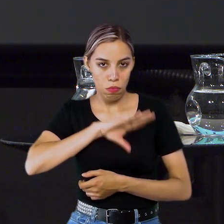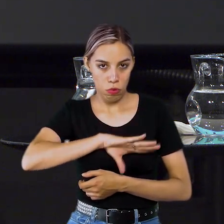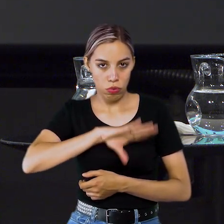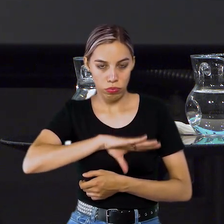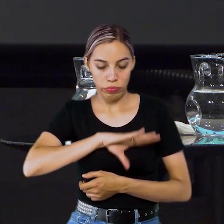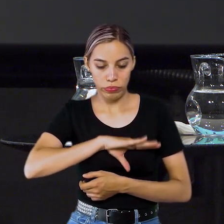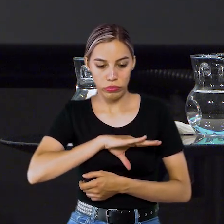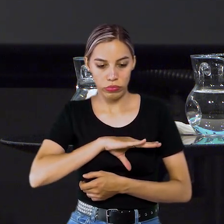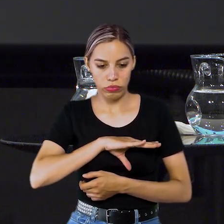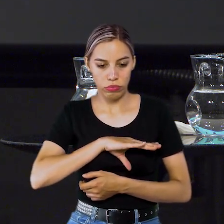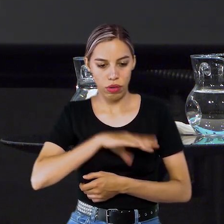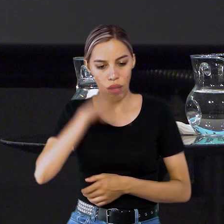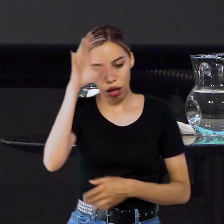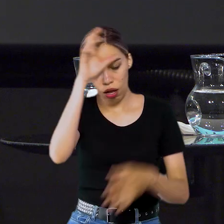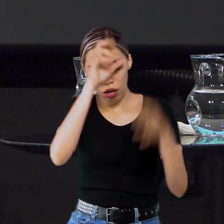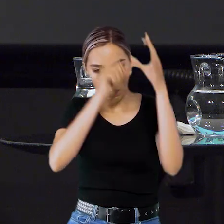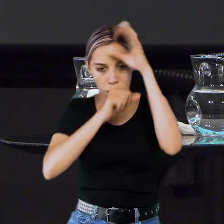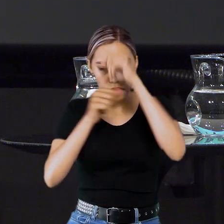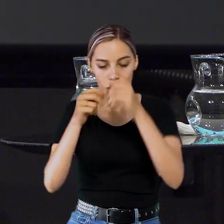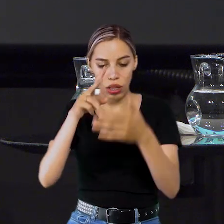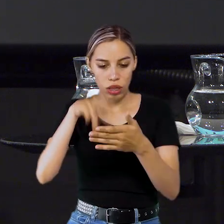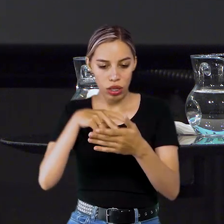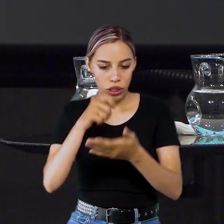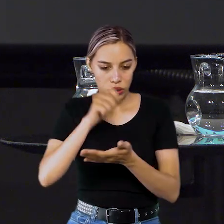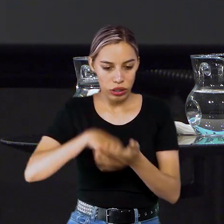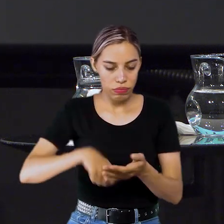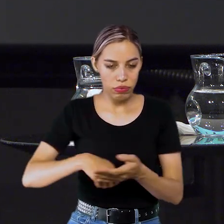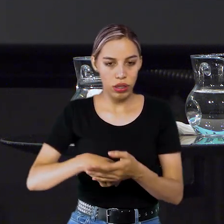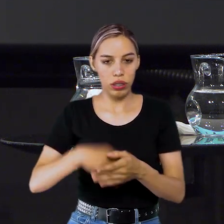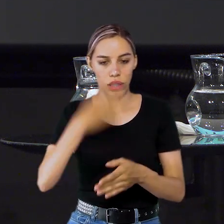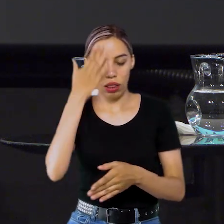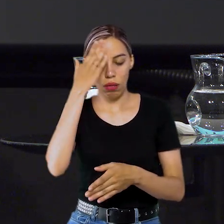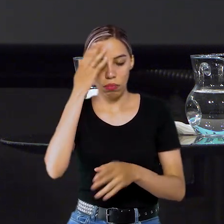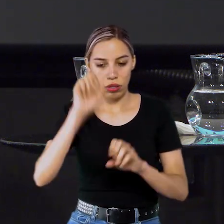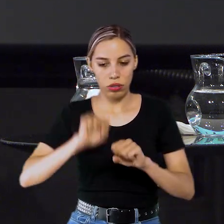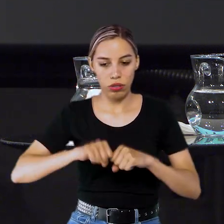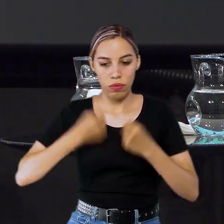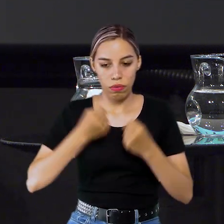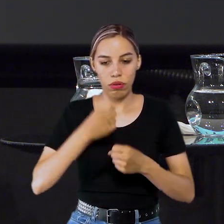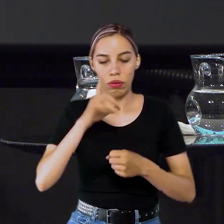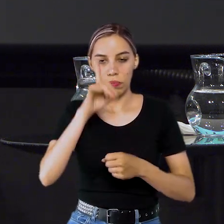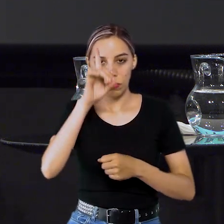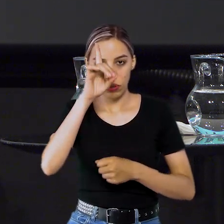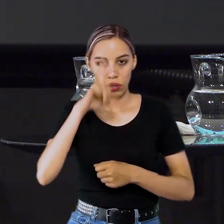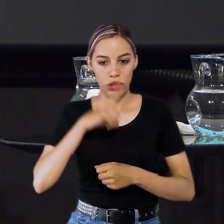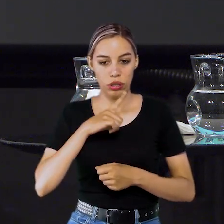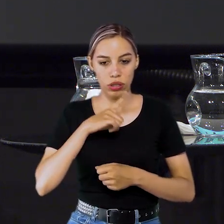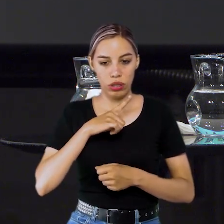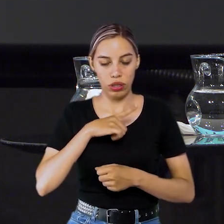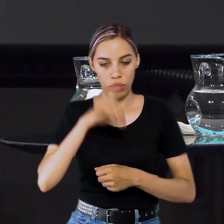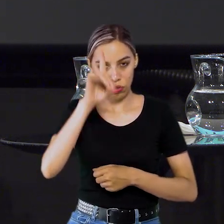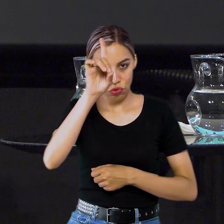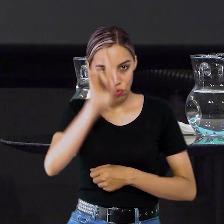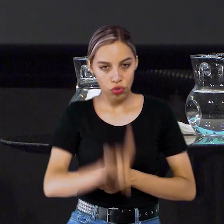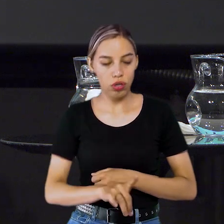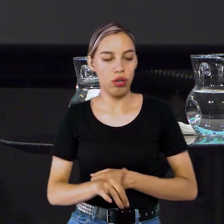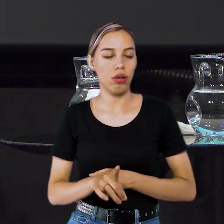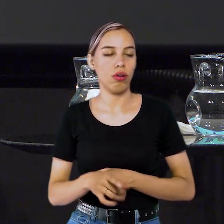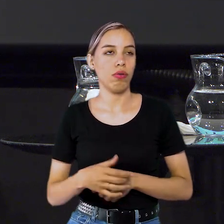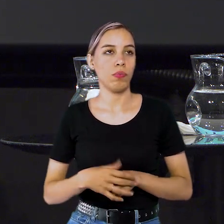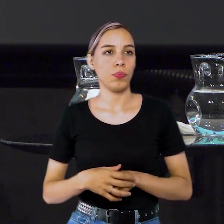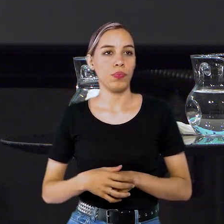poder o quê? Para defender o seu direito, divulgar e compartilhar, né? Para isso que nós